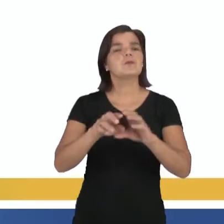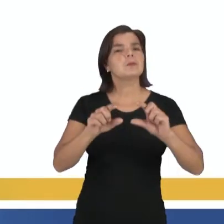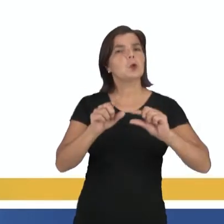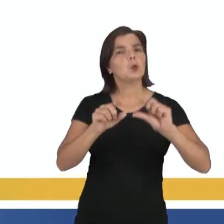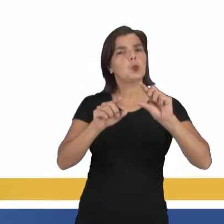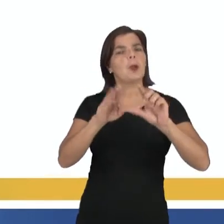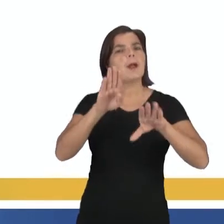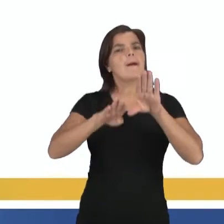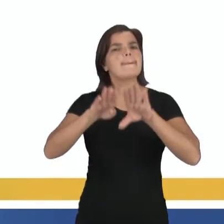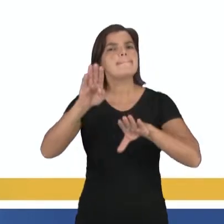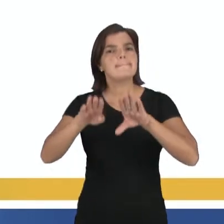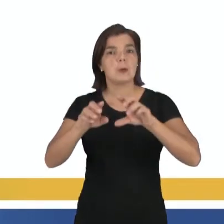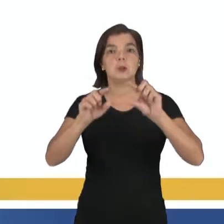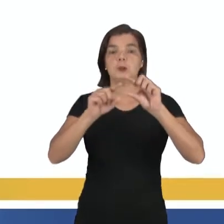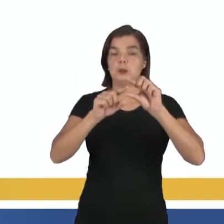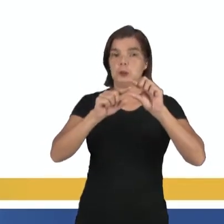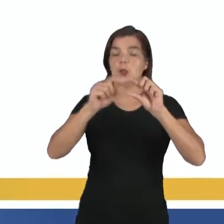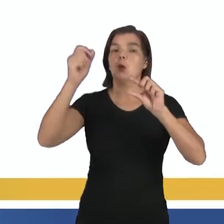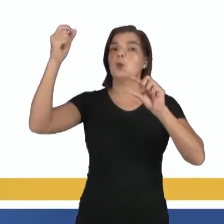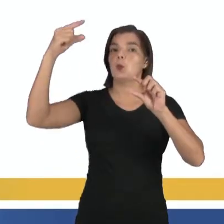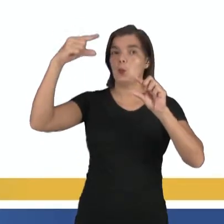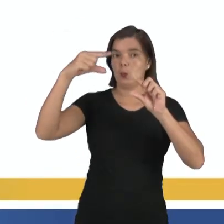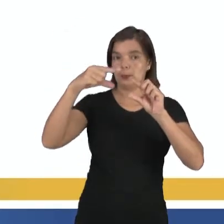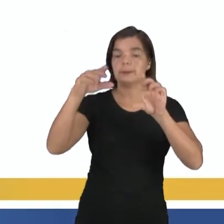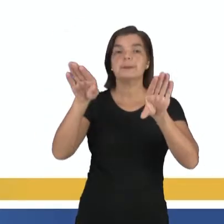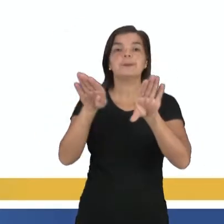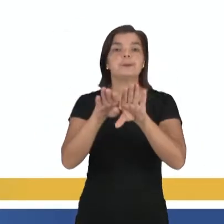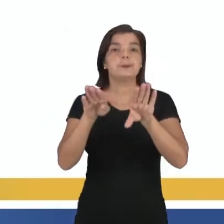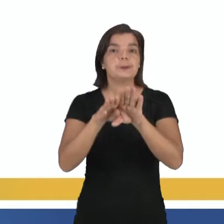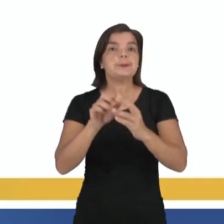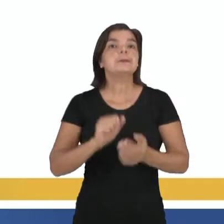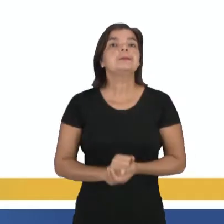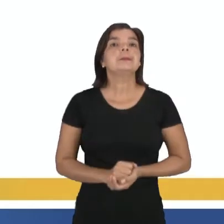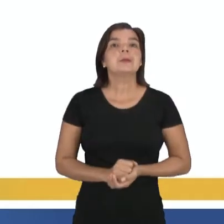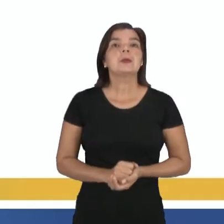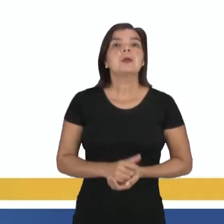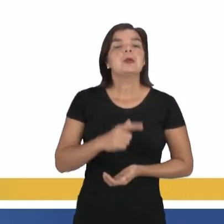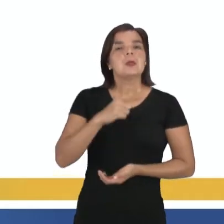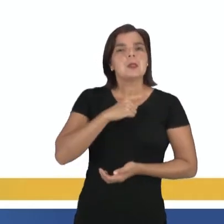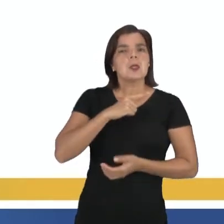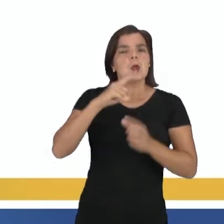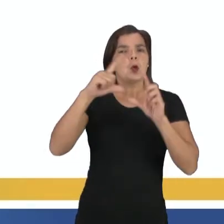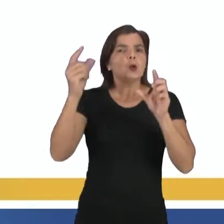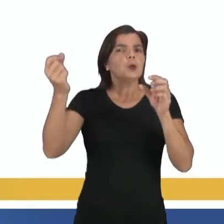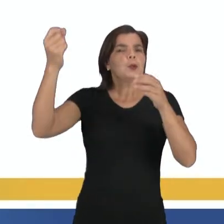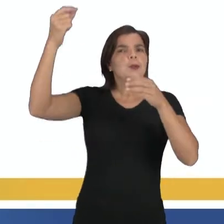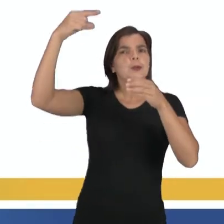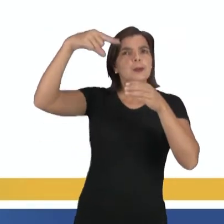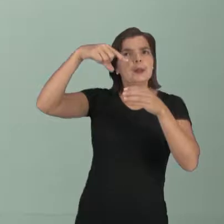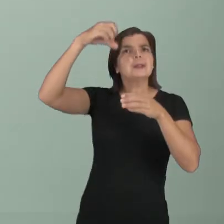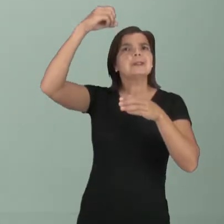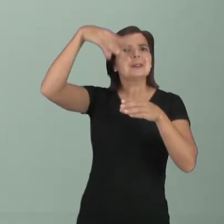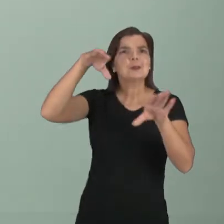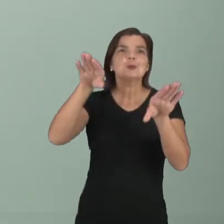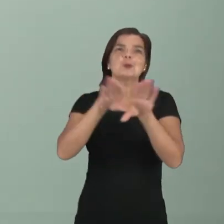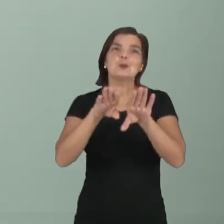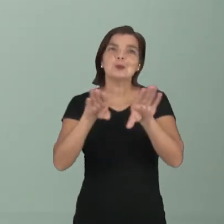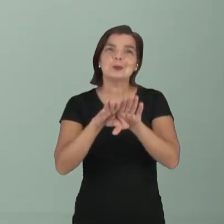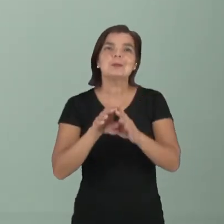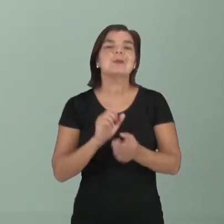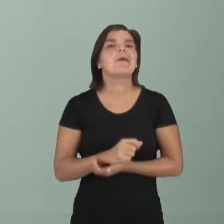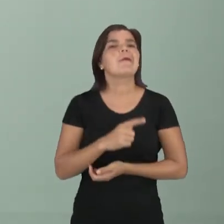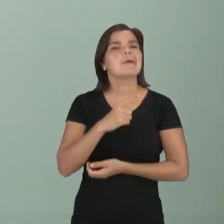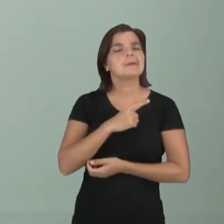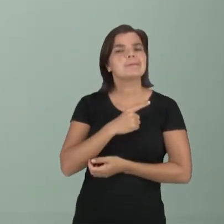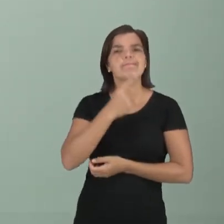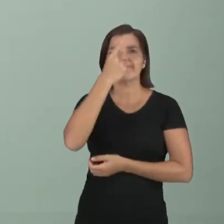do ponto da lente ali, tem um raio de curvatura, e aí dependendo desse raio de curvatura e da forma em que a lente é feita, nós